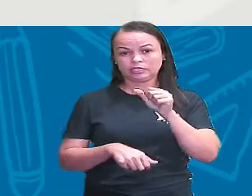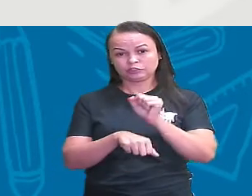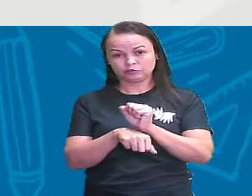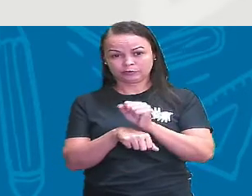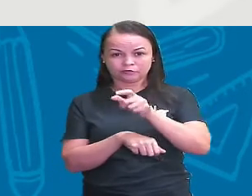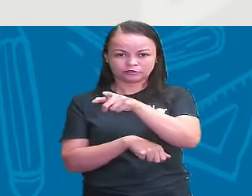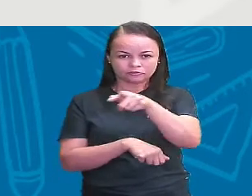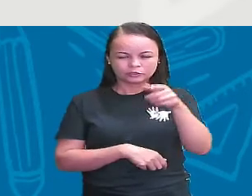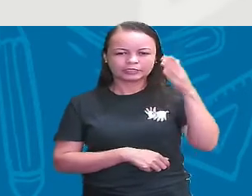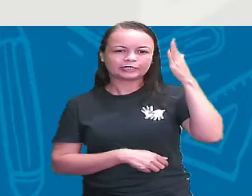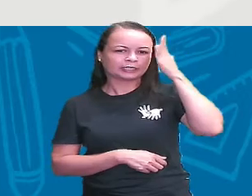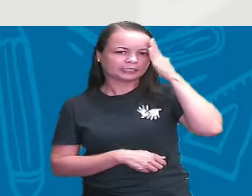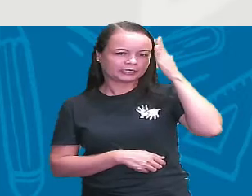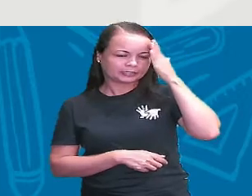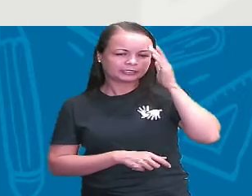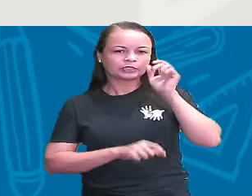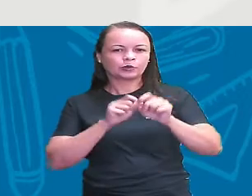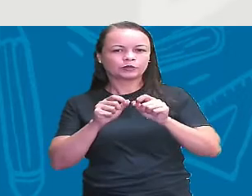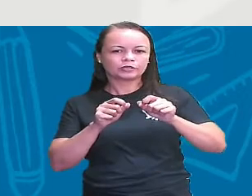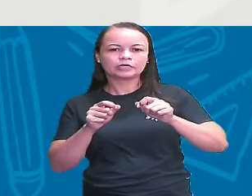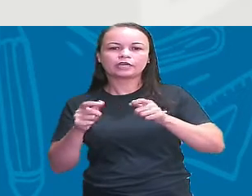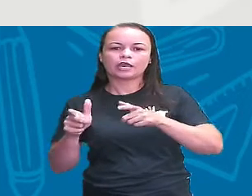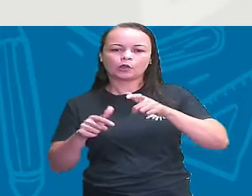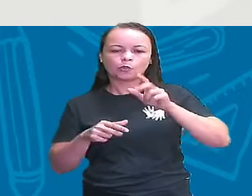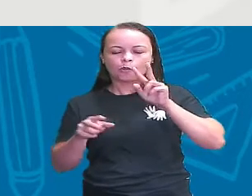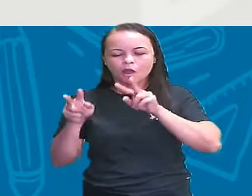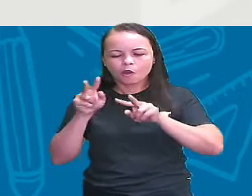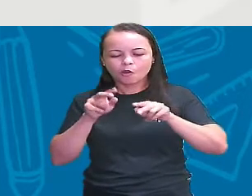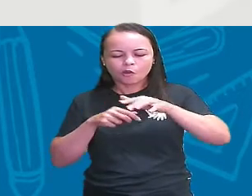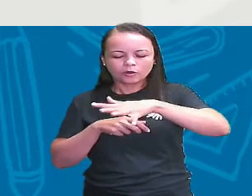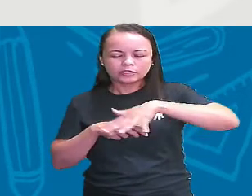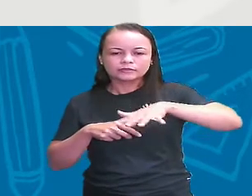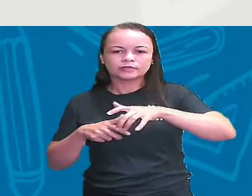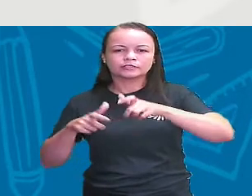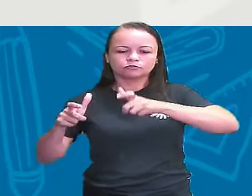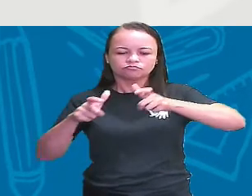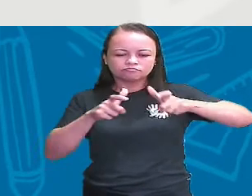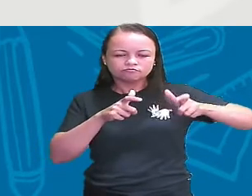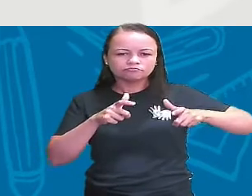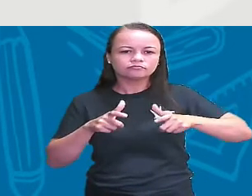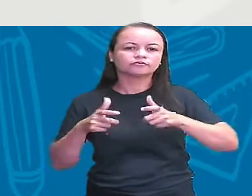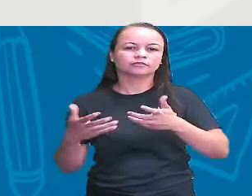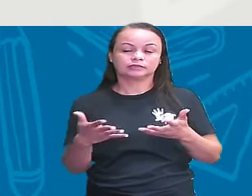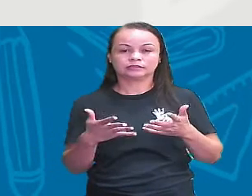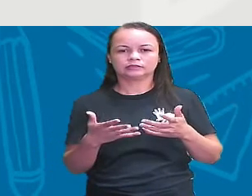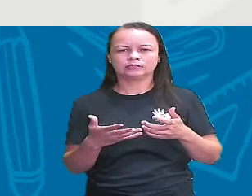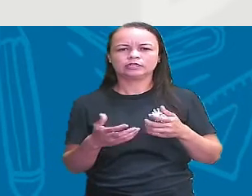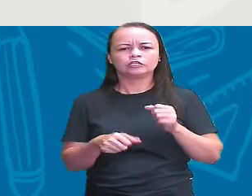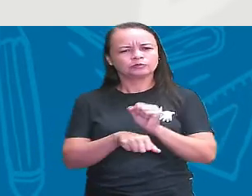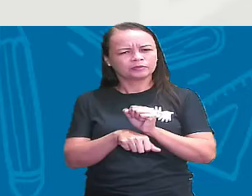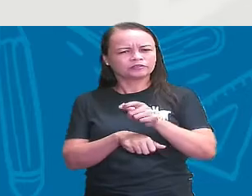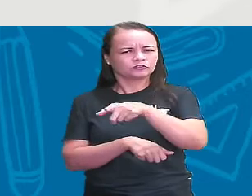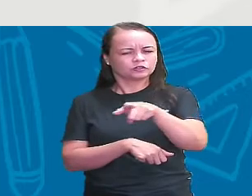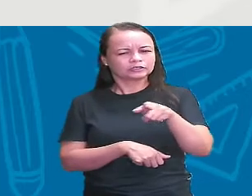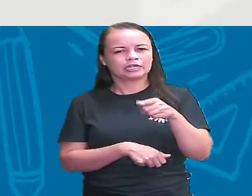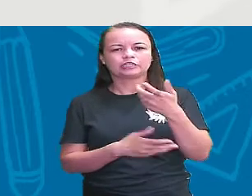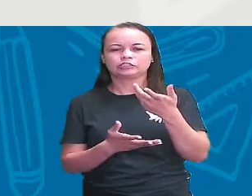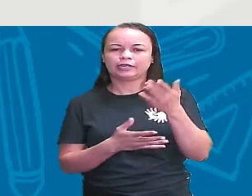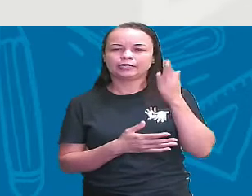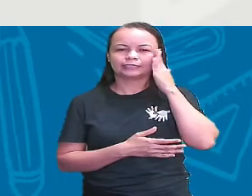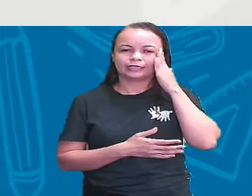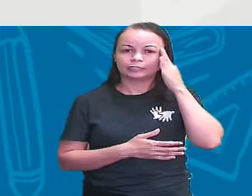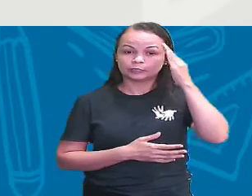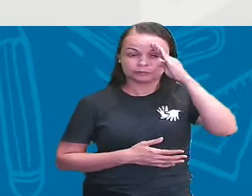tenham entendido o que é orientação espacial, localização. Espero que vocês tenham compreendido principalmente o